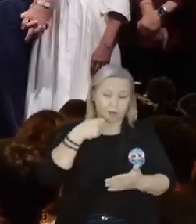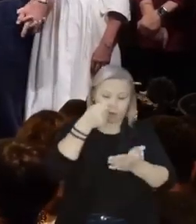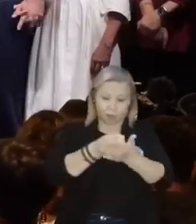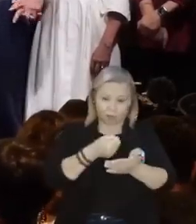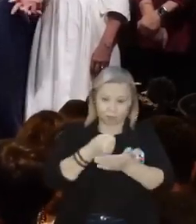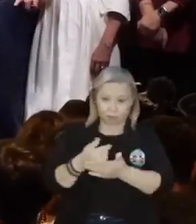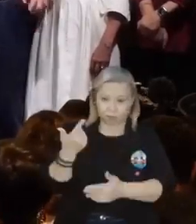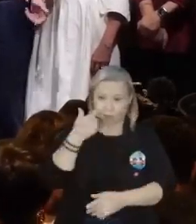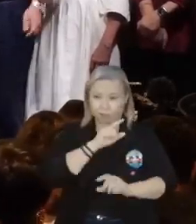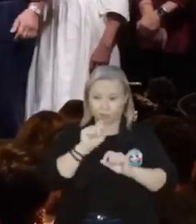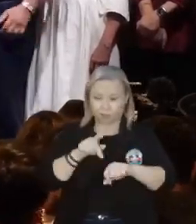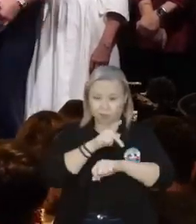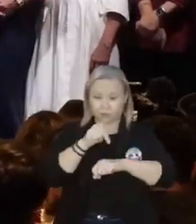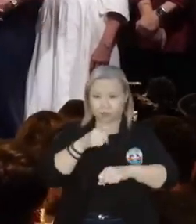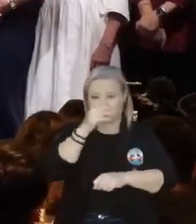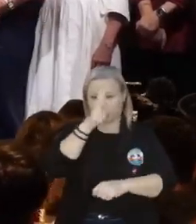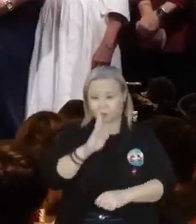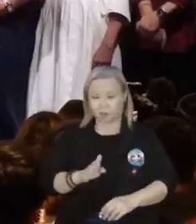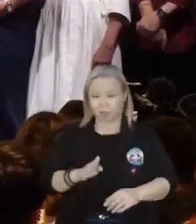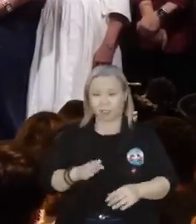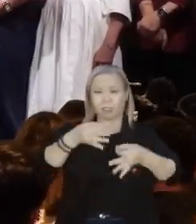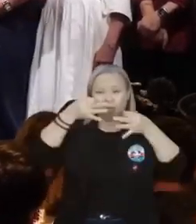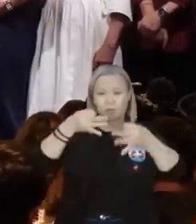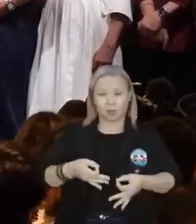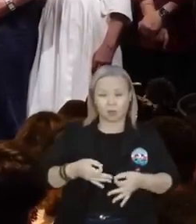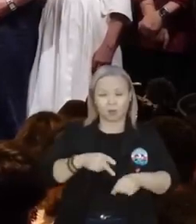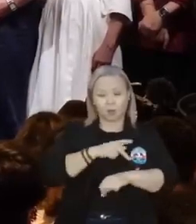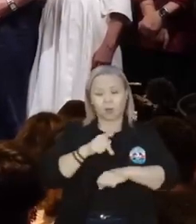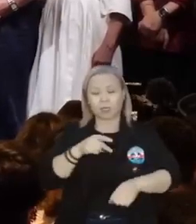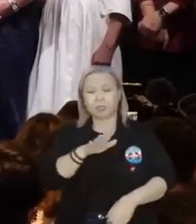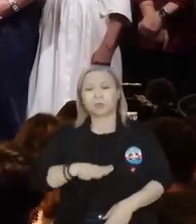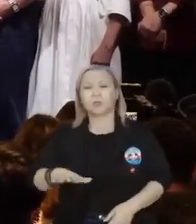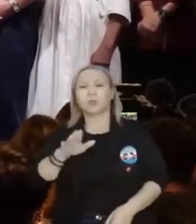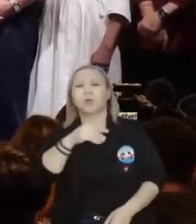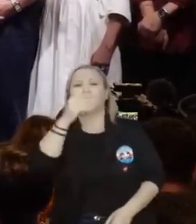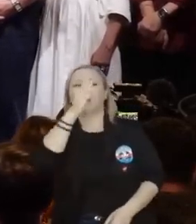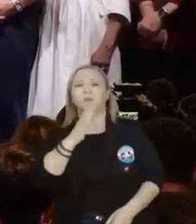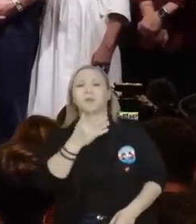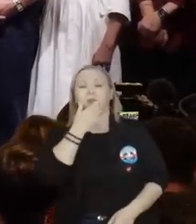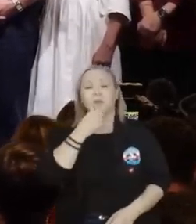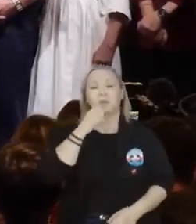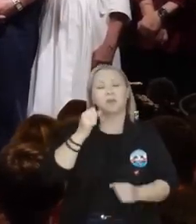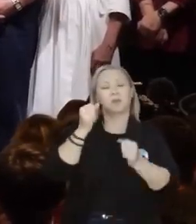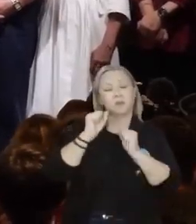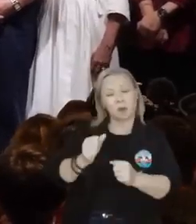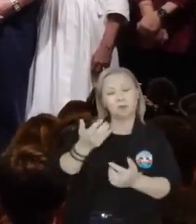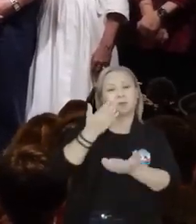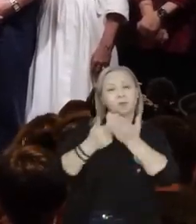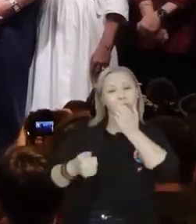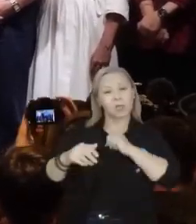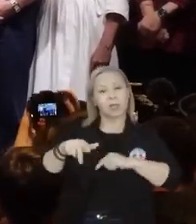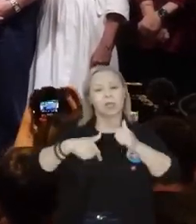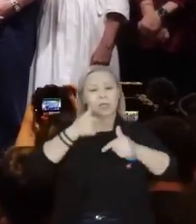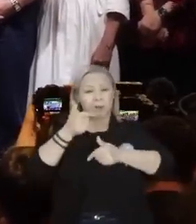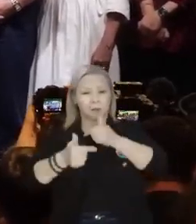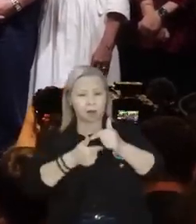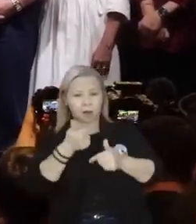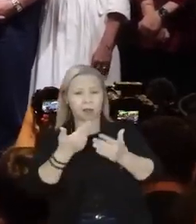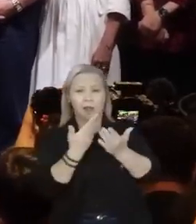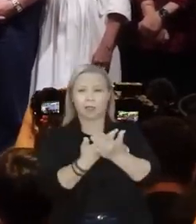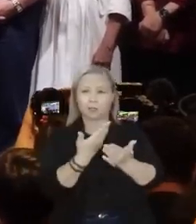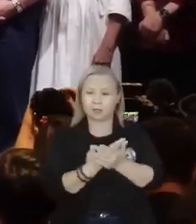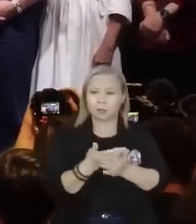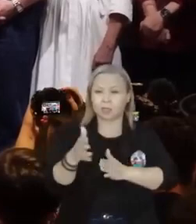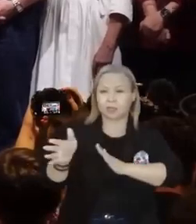justo, um país em que todos os brasileiros possam comer, trabalhar, estudar, ter acesso à cultura, ao